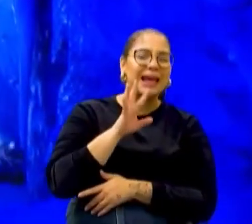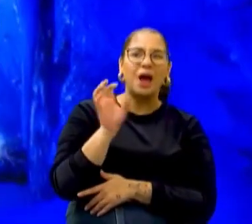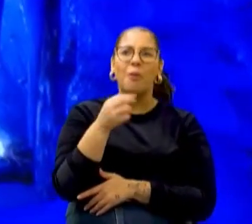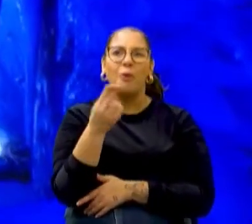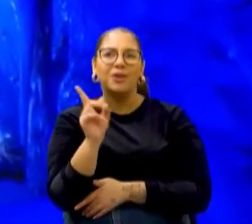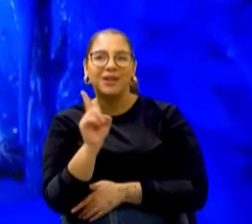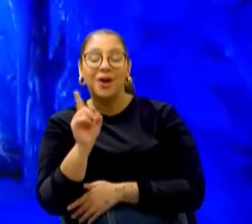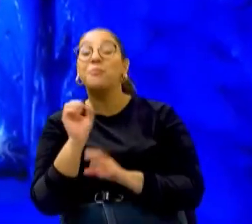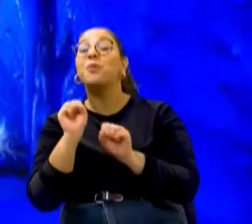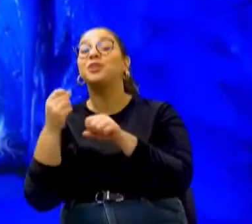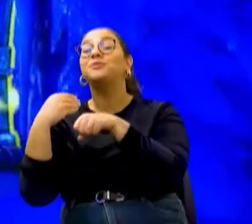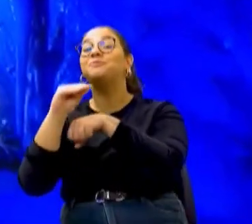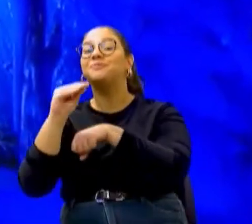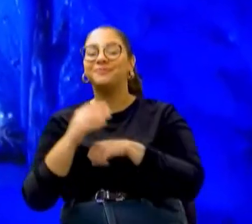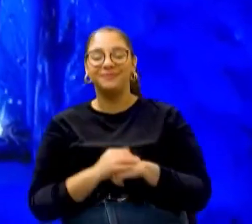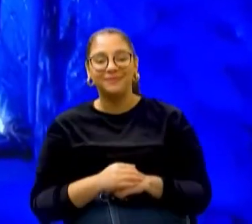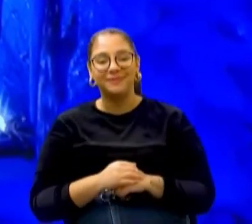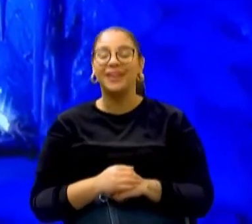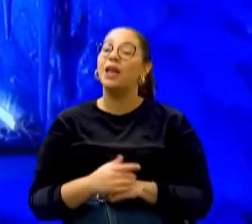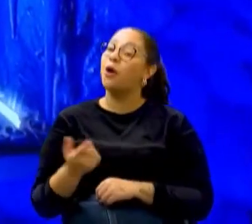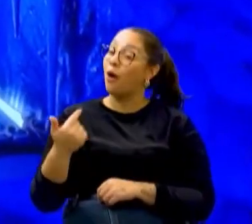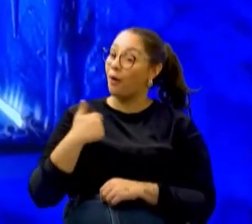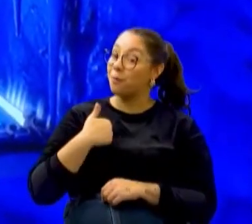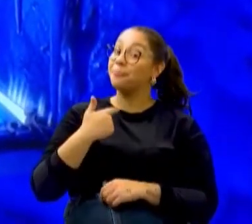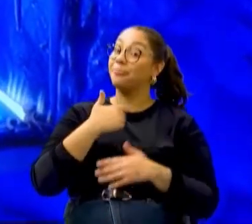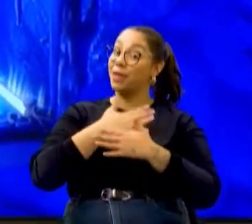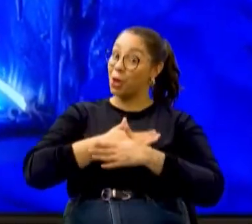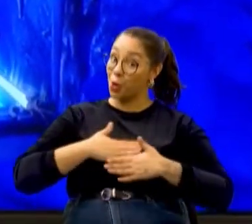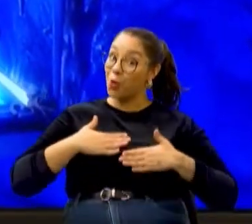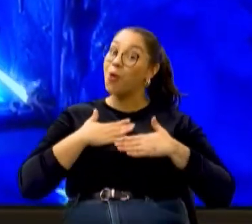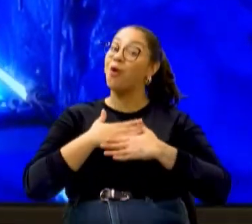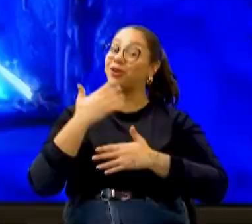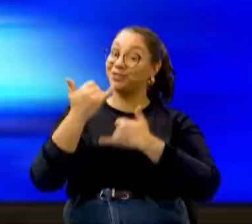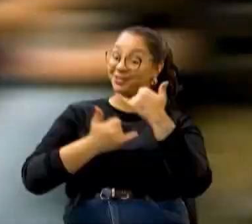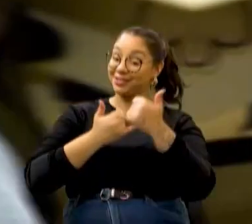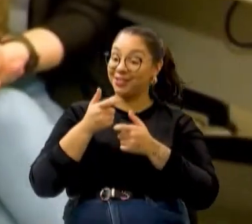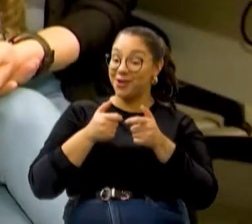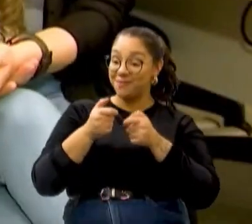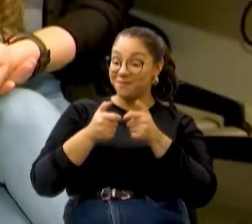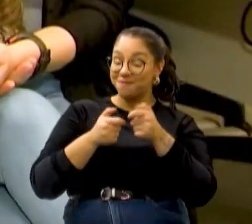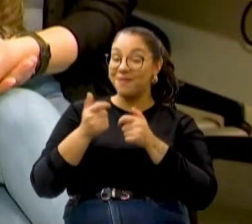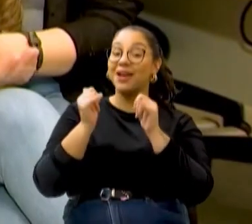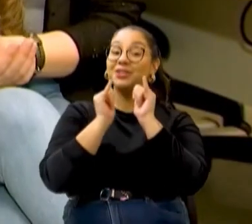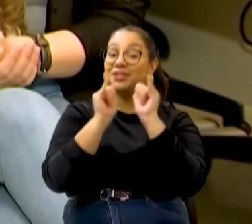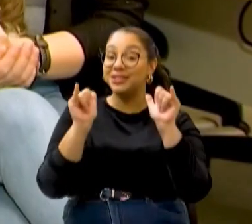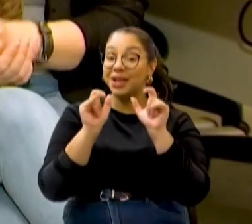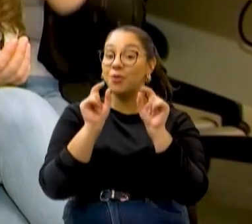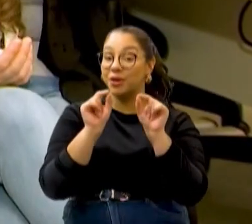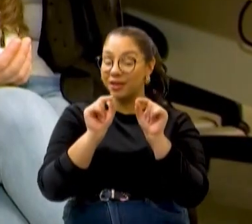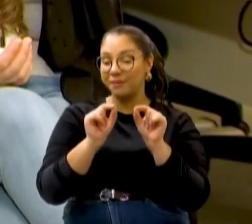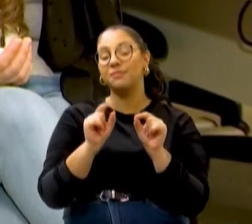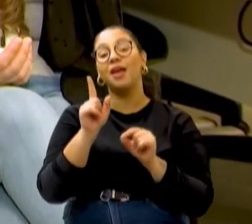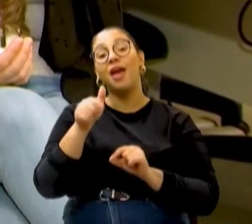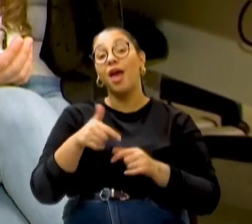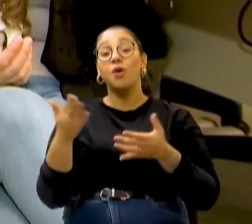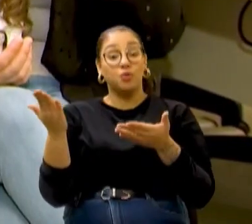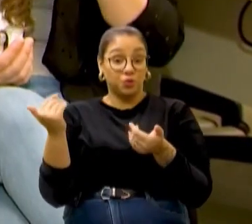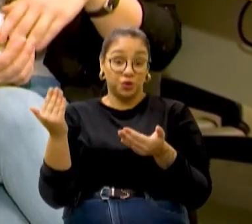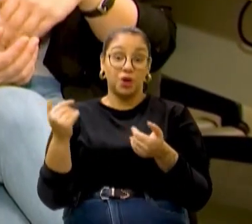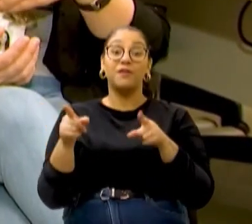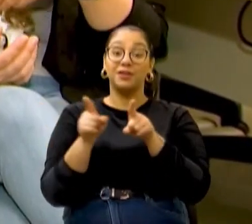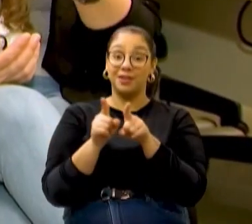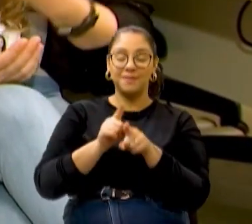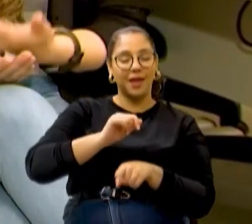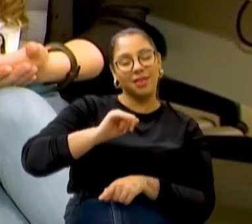eu não entro será que é legal enfim que que você pode falar bom eu como alguém que gosta muito de jogos eu tenho a dizer que